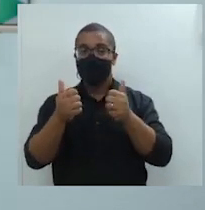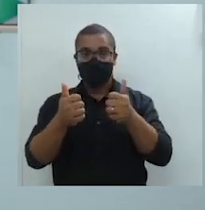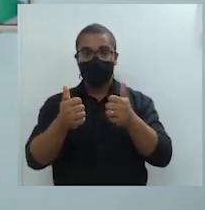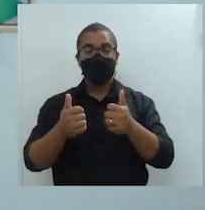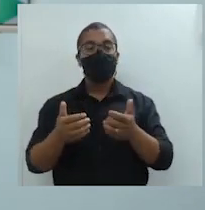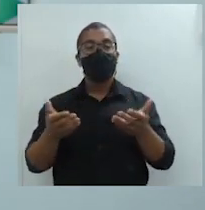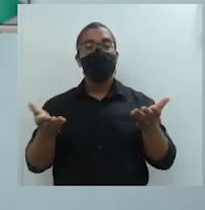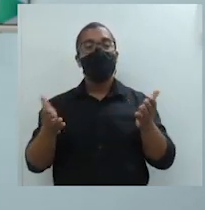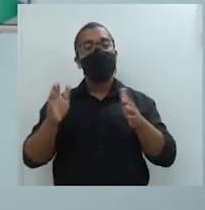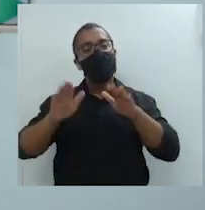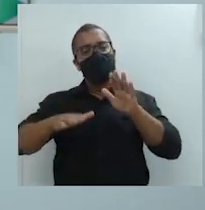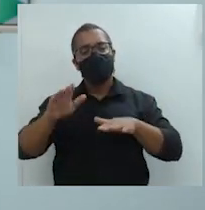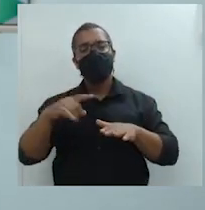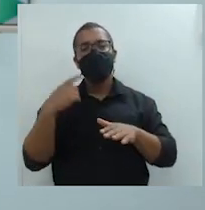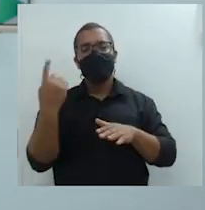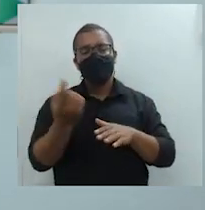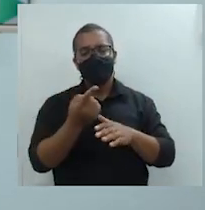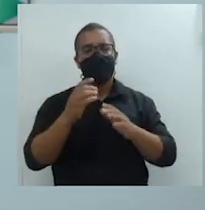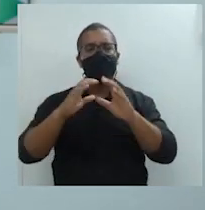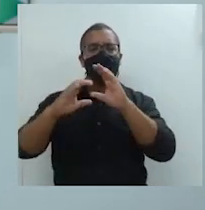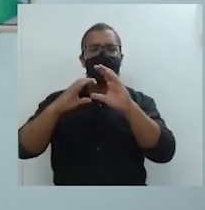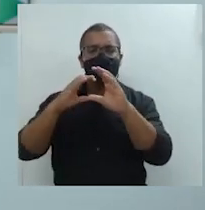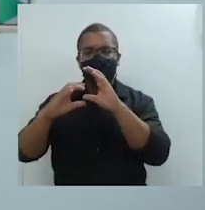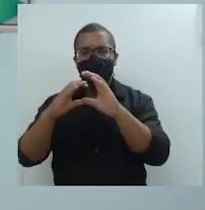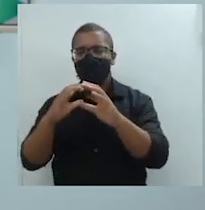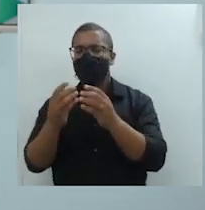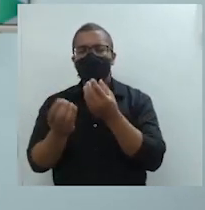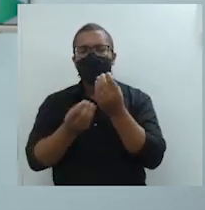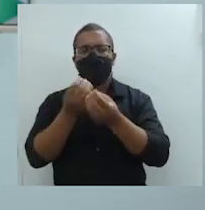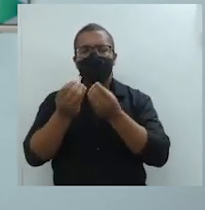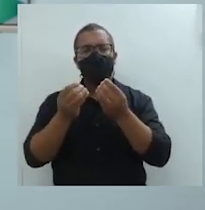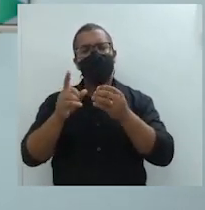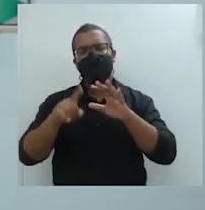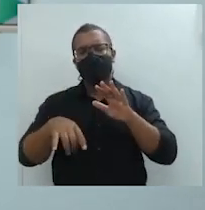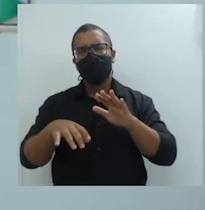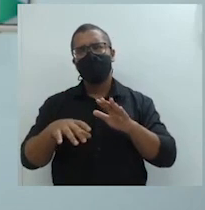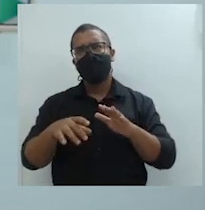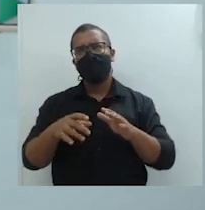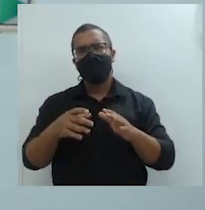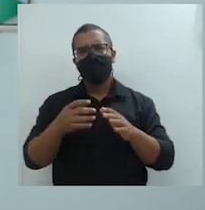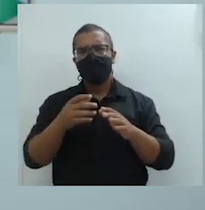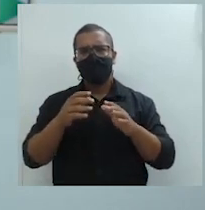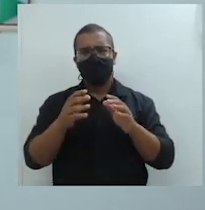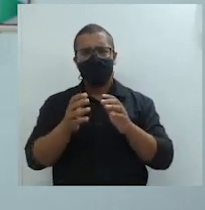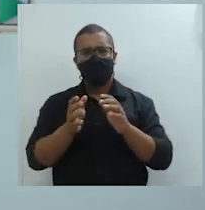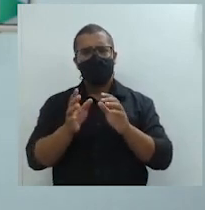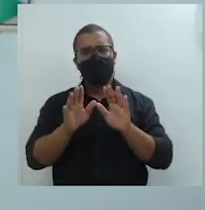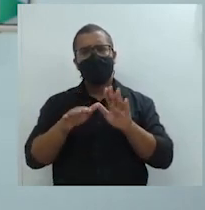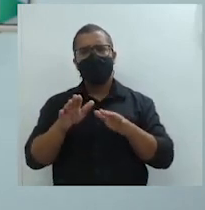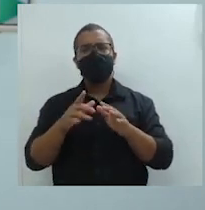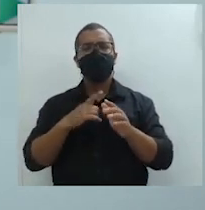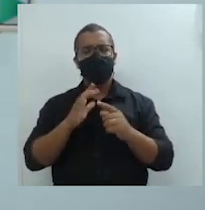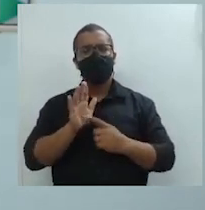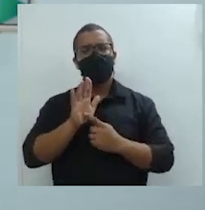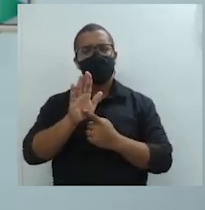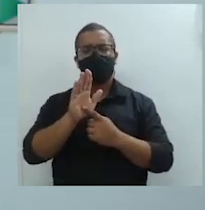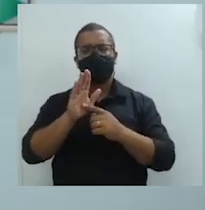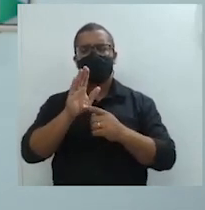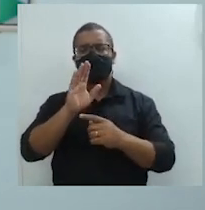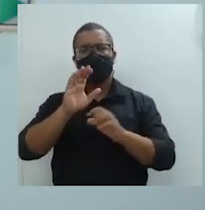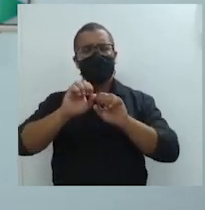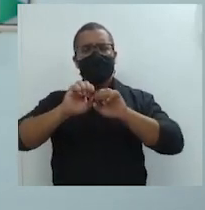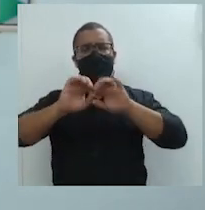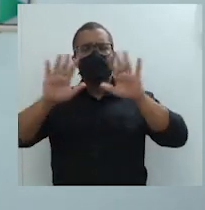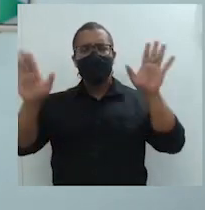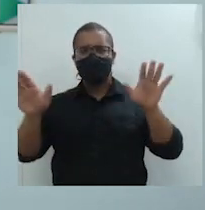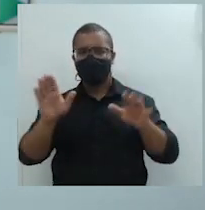isso aí. Muitas vezes nós nos comunicamos, certo? Por questões implícitas no nosso dia a dia. Ou